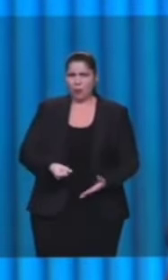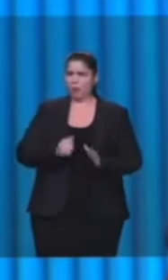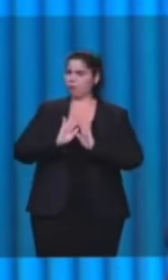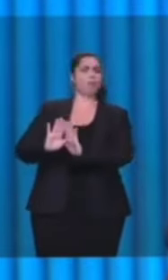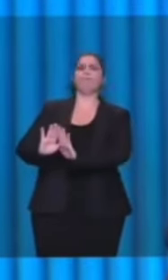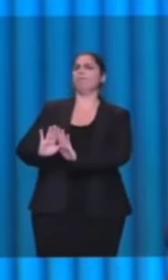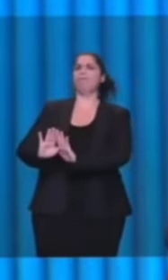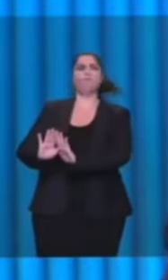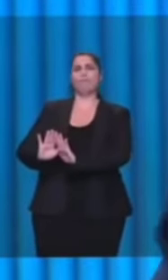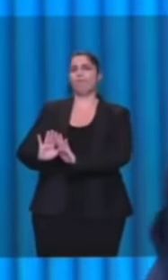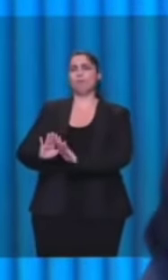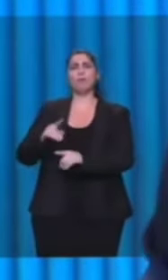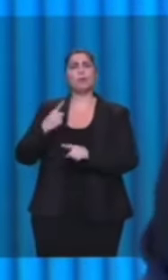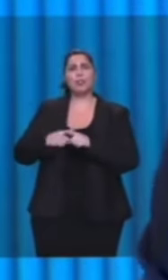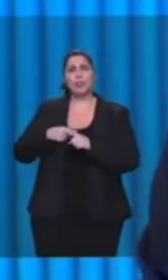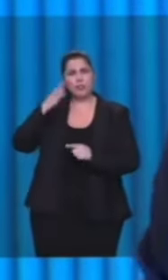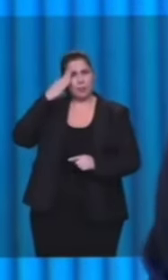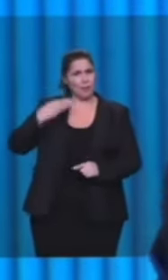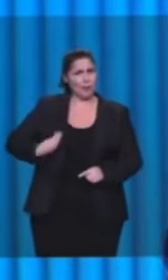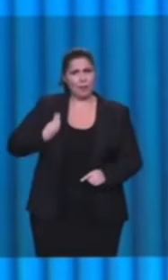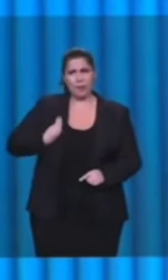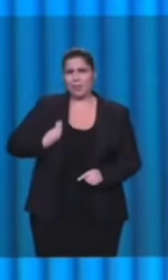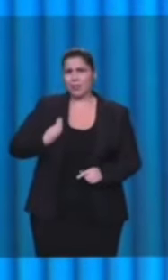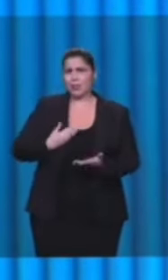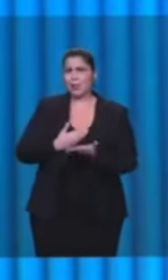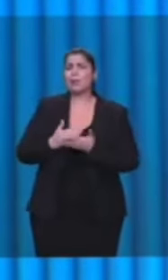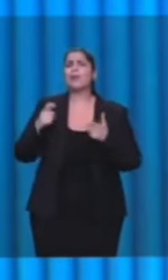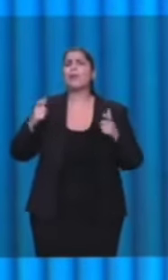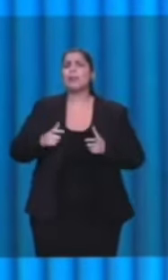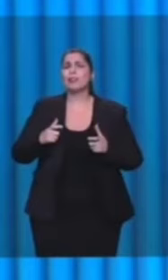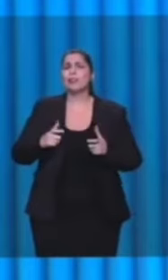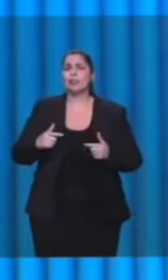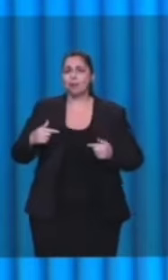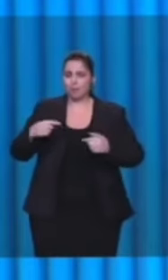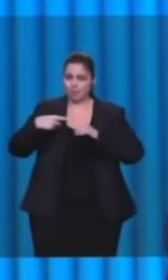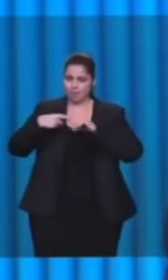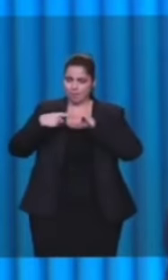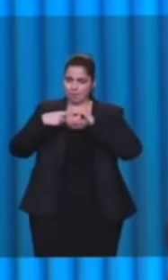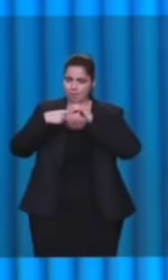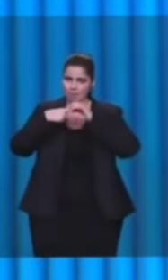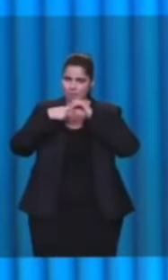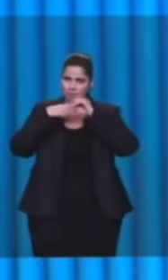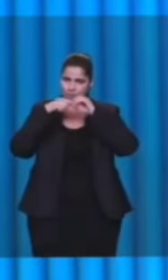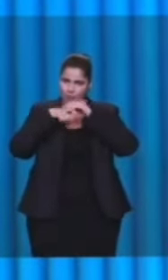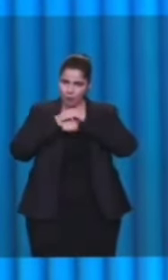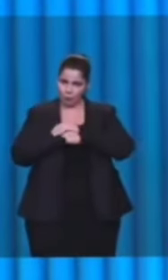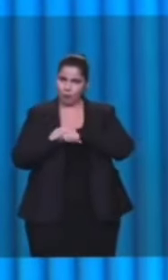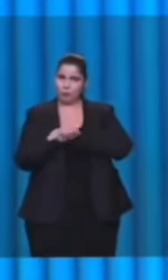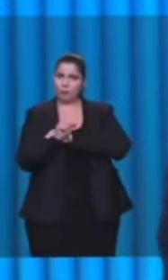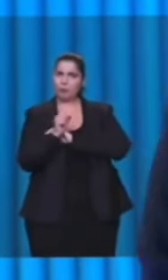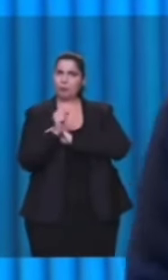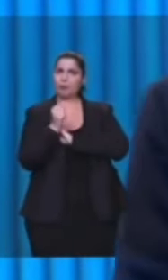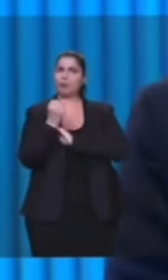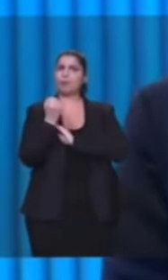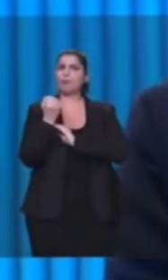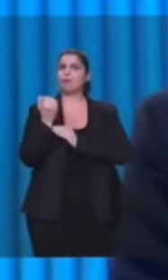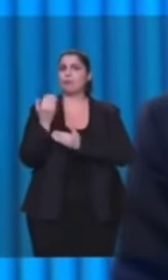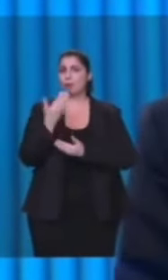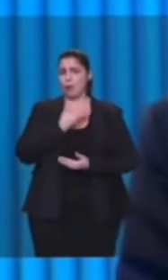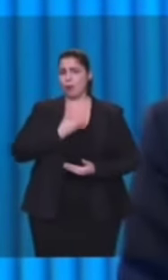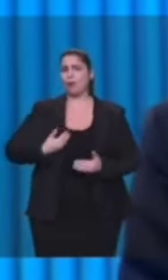que a vida existe desde a sua concepção. Um governo que respeita as crianças em sala de